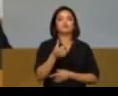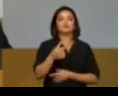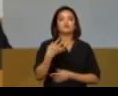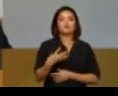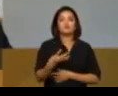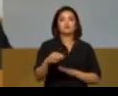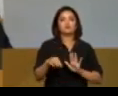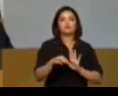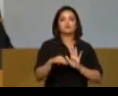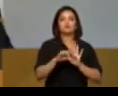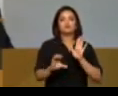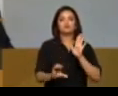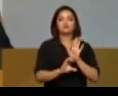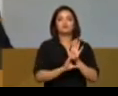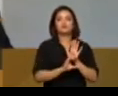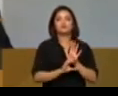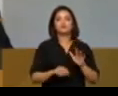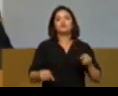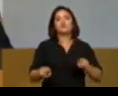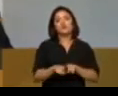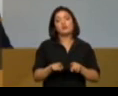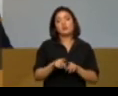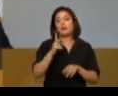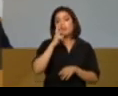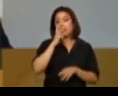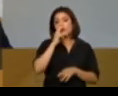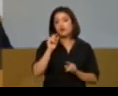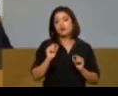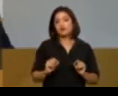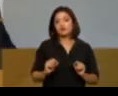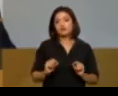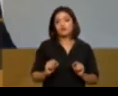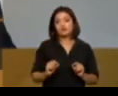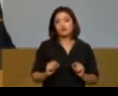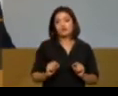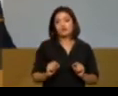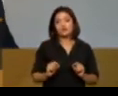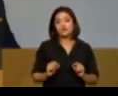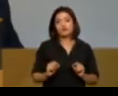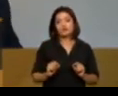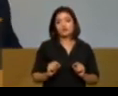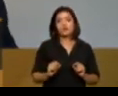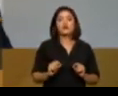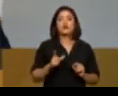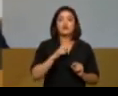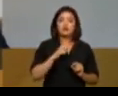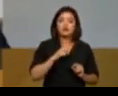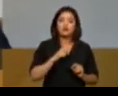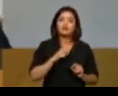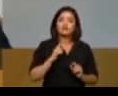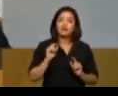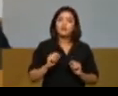5624, medida cautelar, como também parece configurar expediente empregado para frustrar